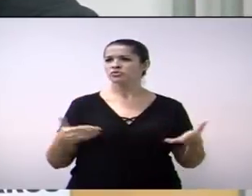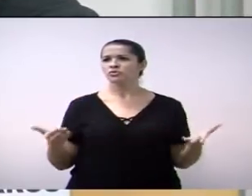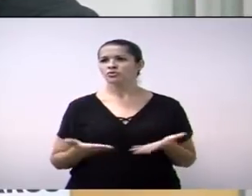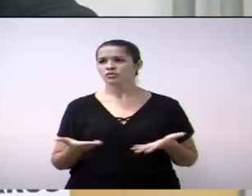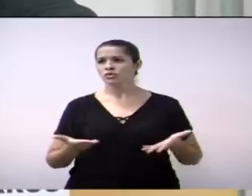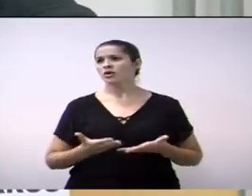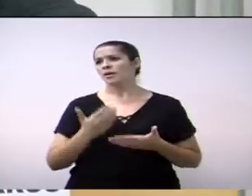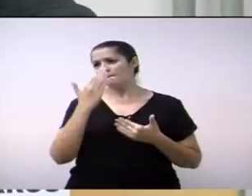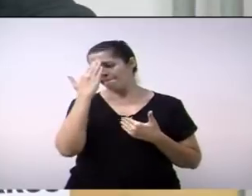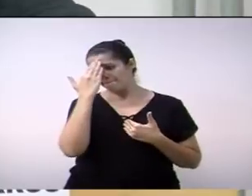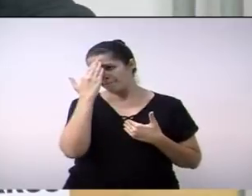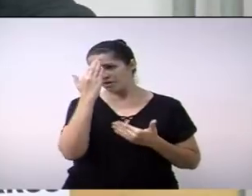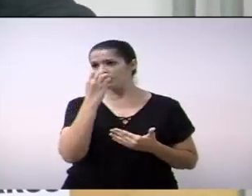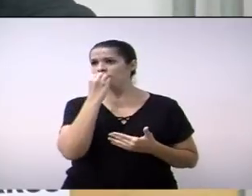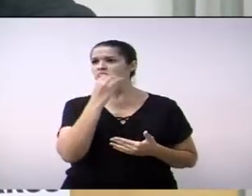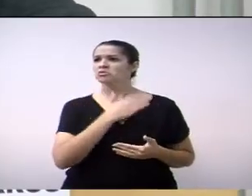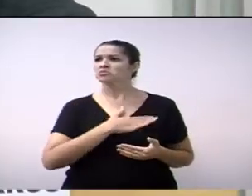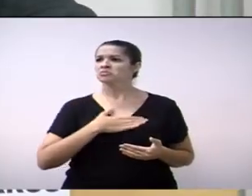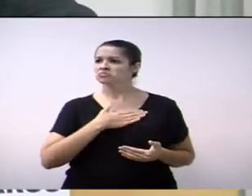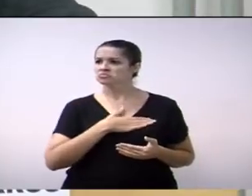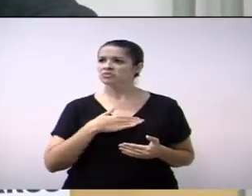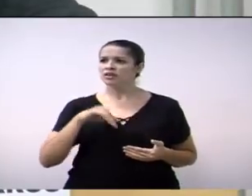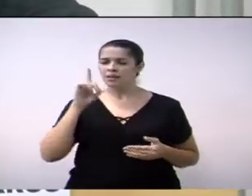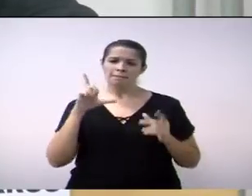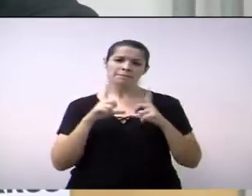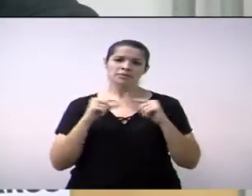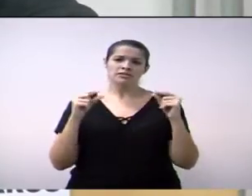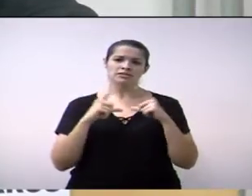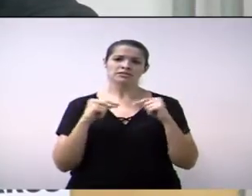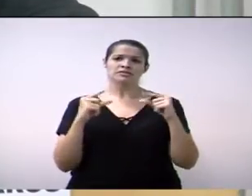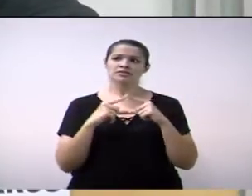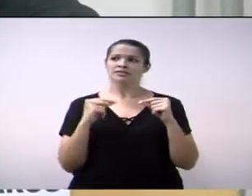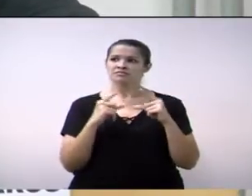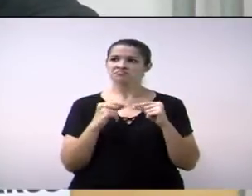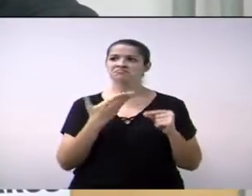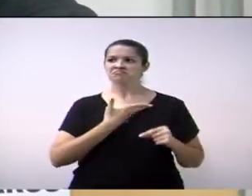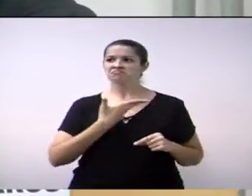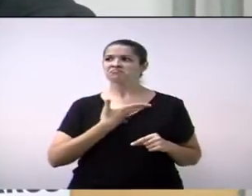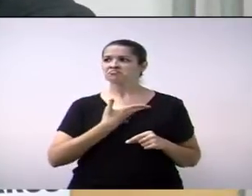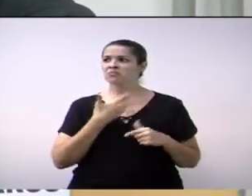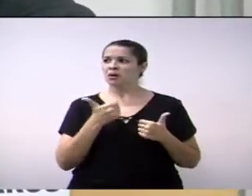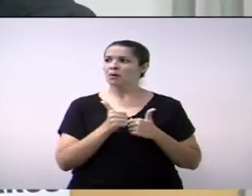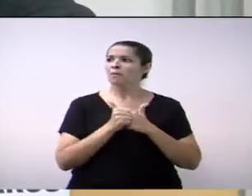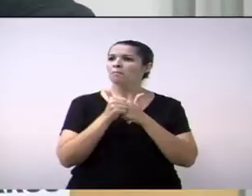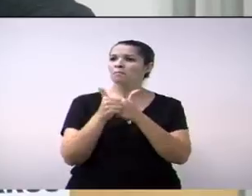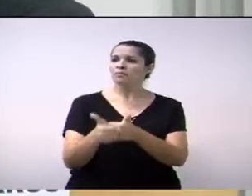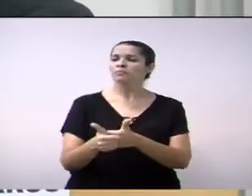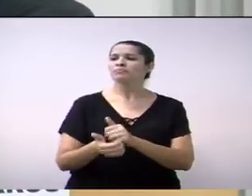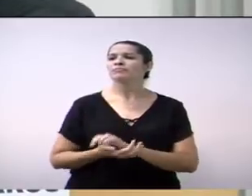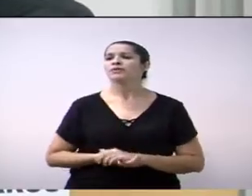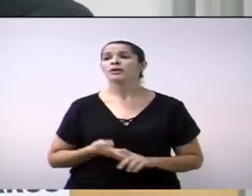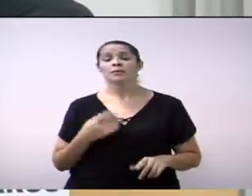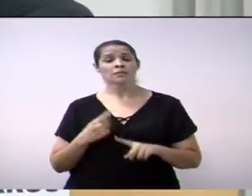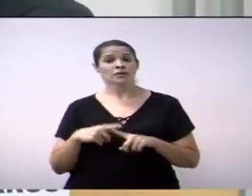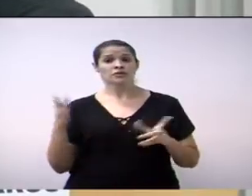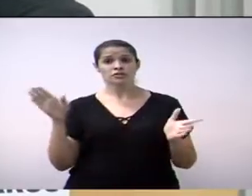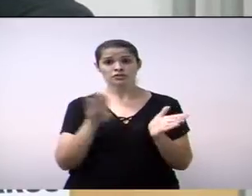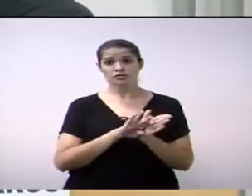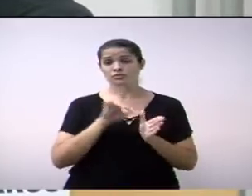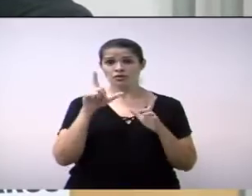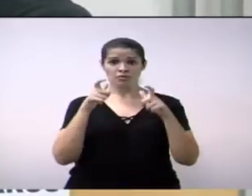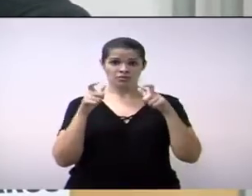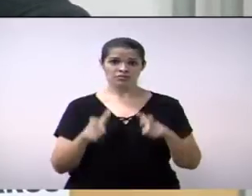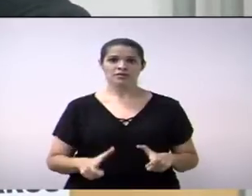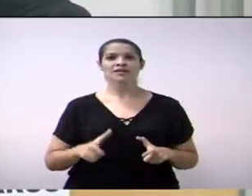pela recepção que nos deu lá em Brasília. E foi interessante, porque quando nós chegamos no gabinete da deputada e nós